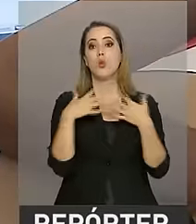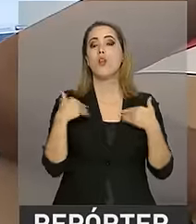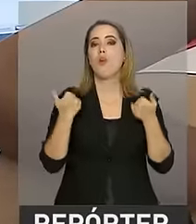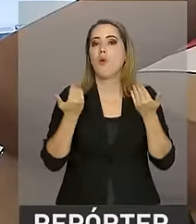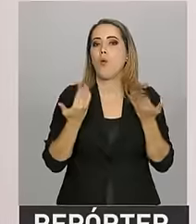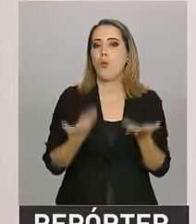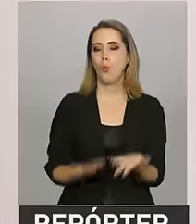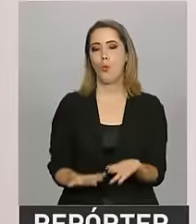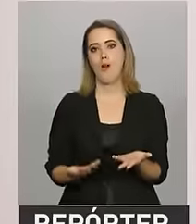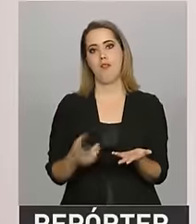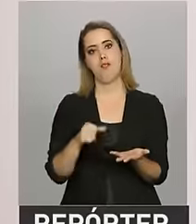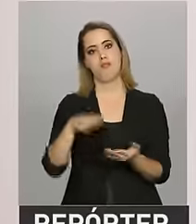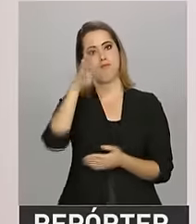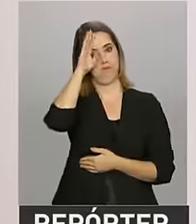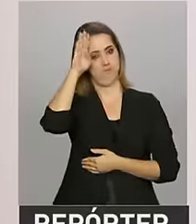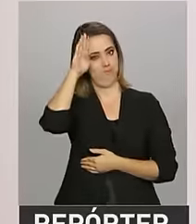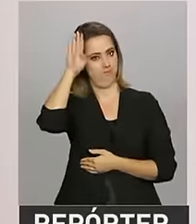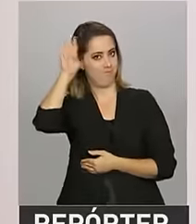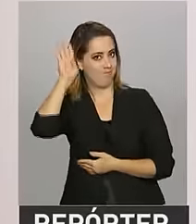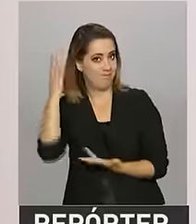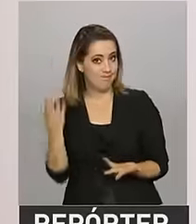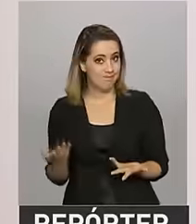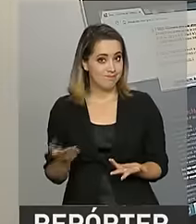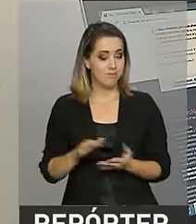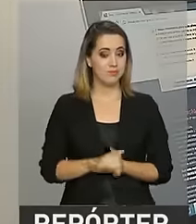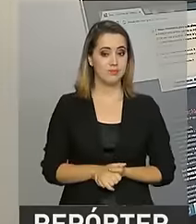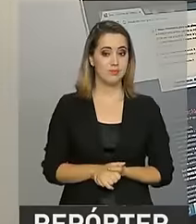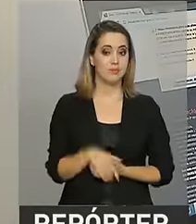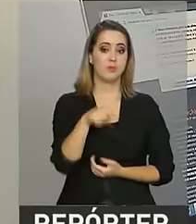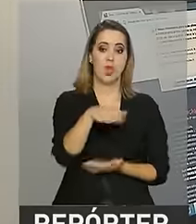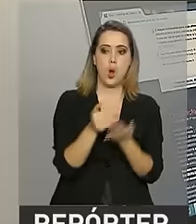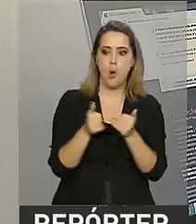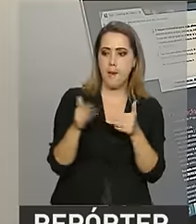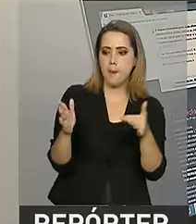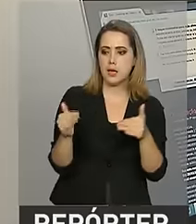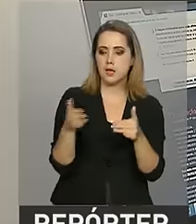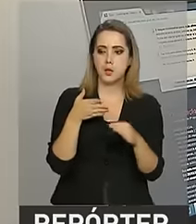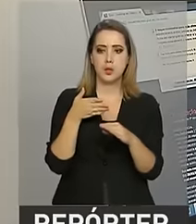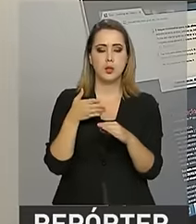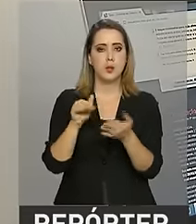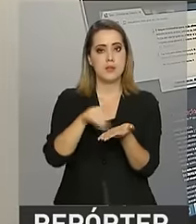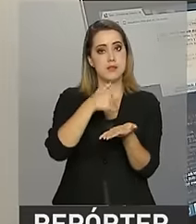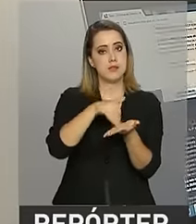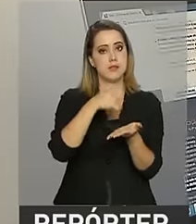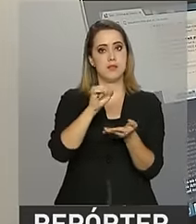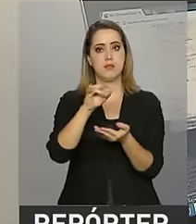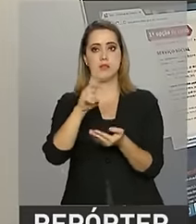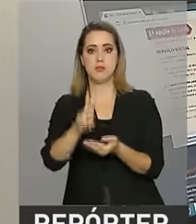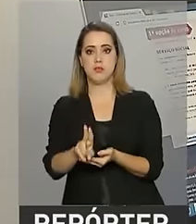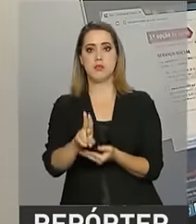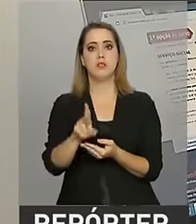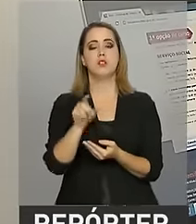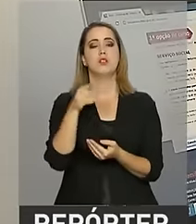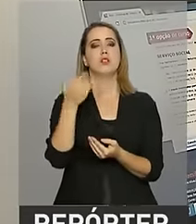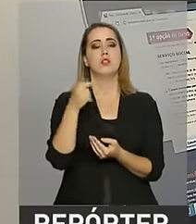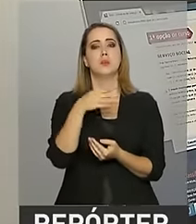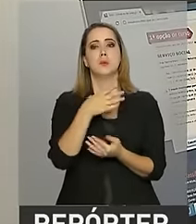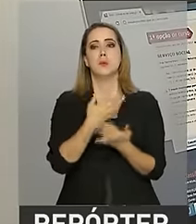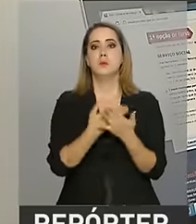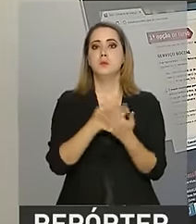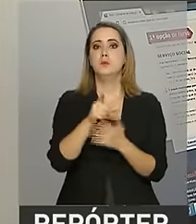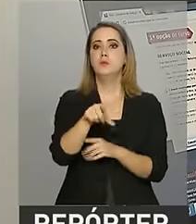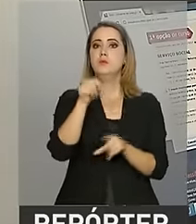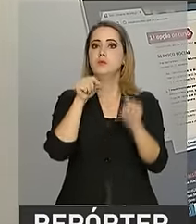profissional a escolha do do curso que vai fazer assim que abriu as inscrições no sizu na última terça-feira a estudante